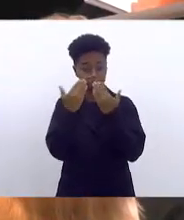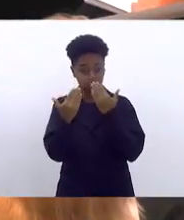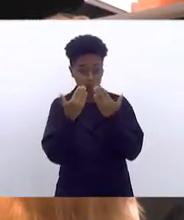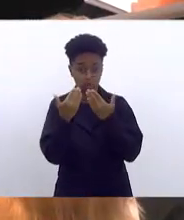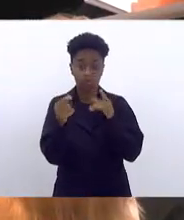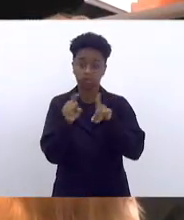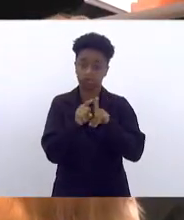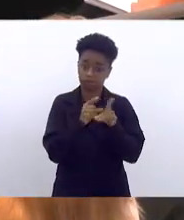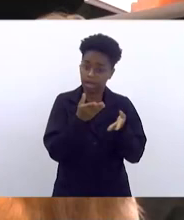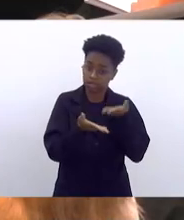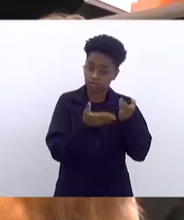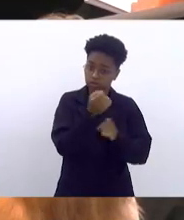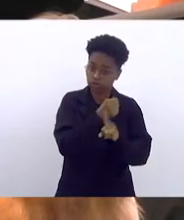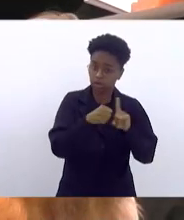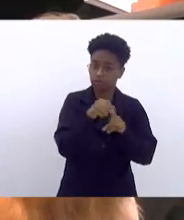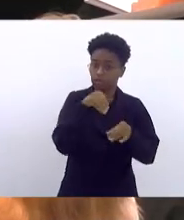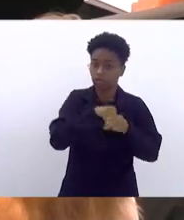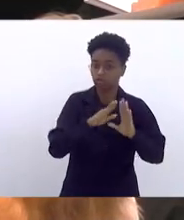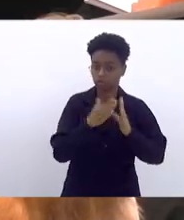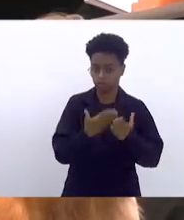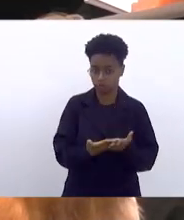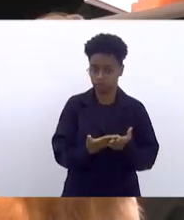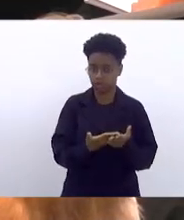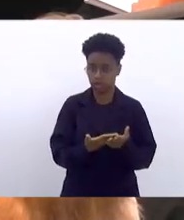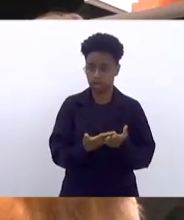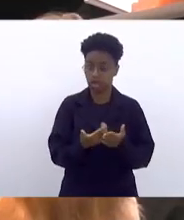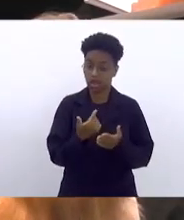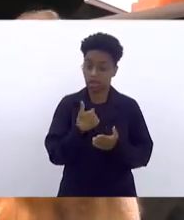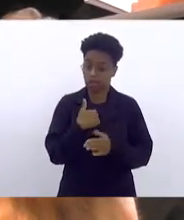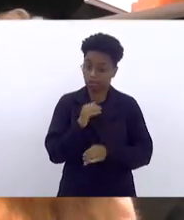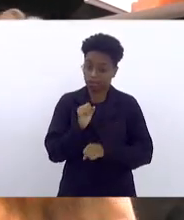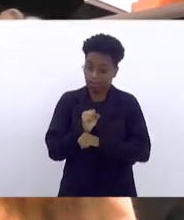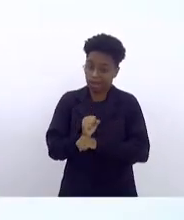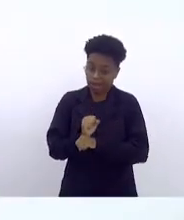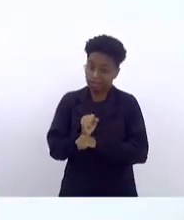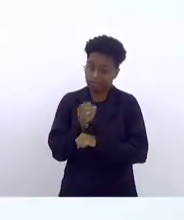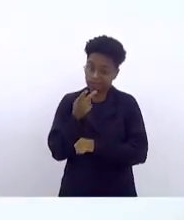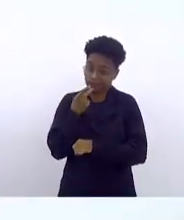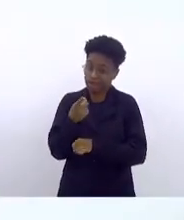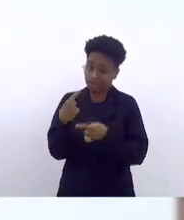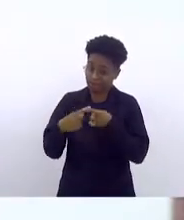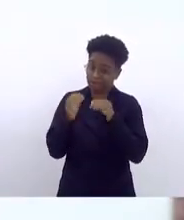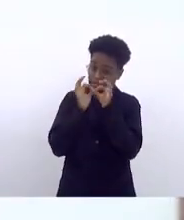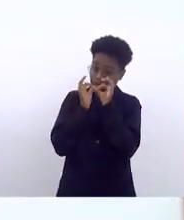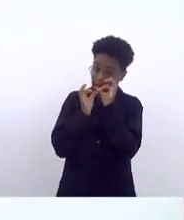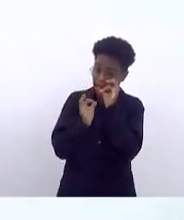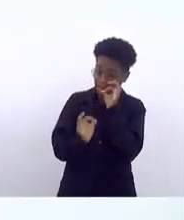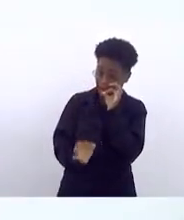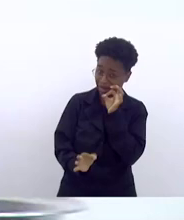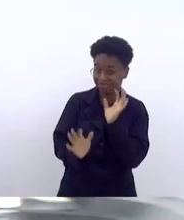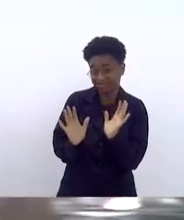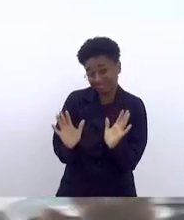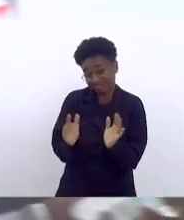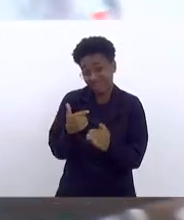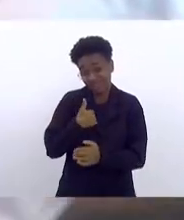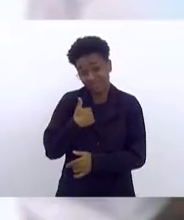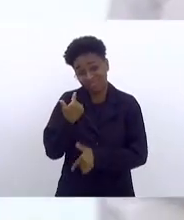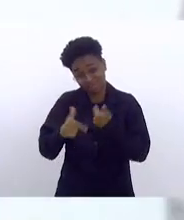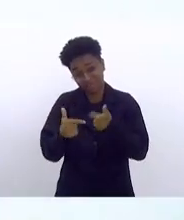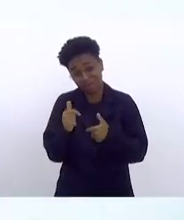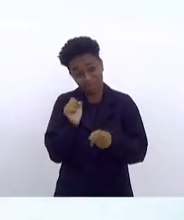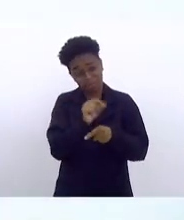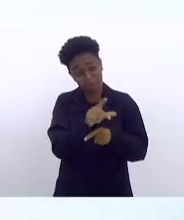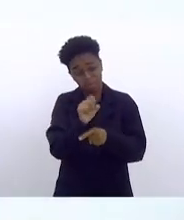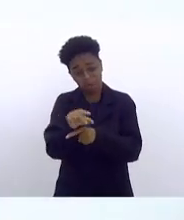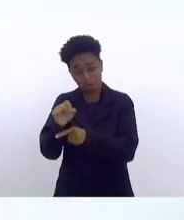assistentes sociais nas escolas eu vou dar minha parada aqui porque se deixar eu falo muito eu trabalhei em vários espaços